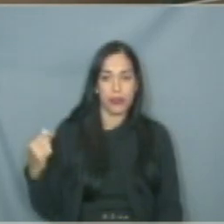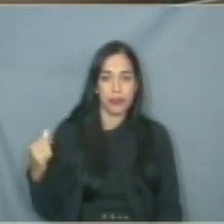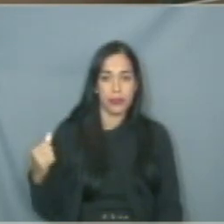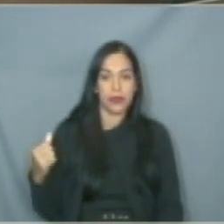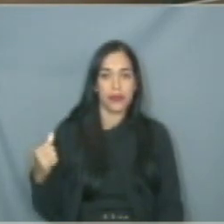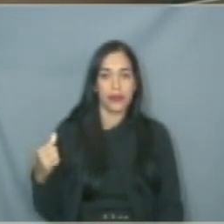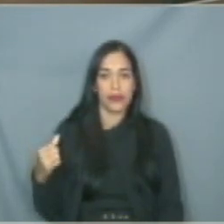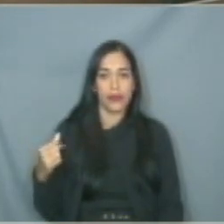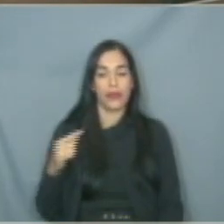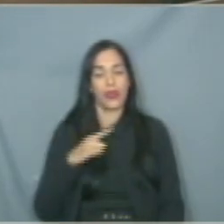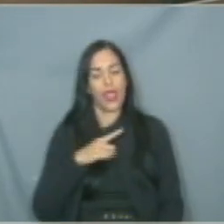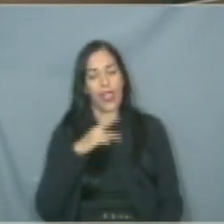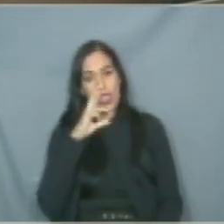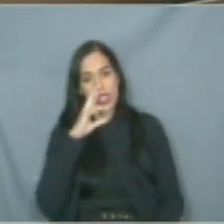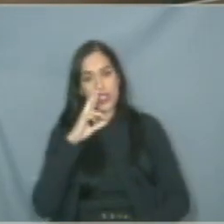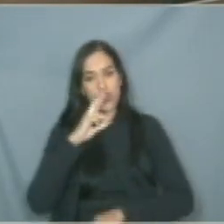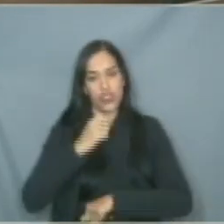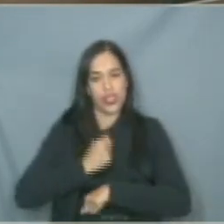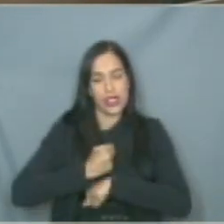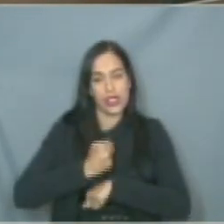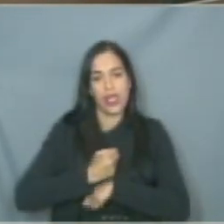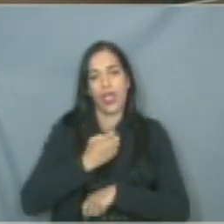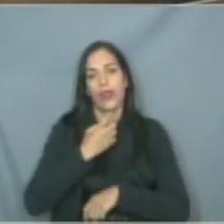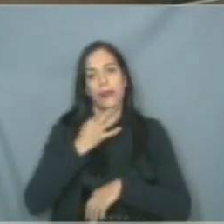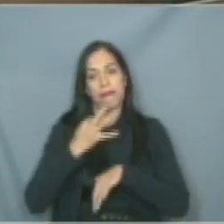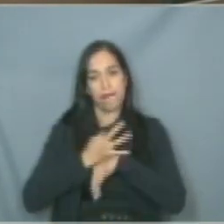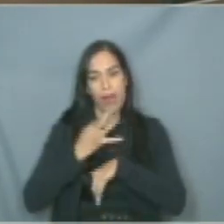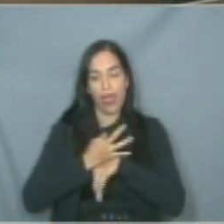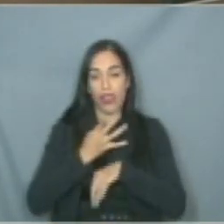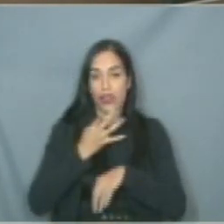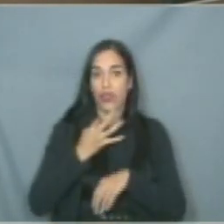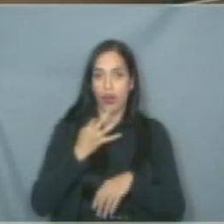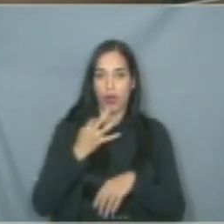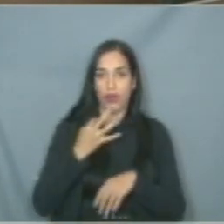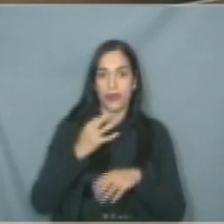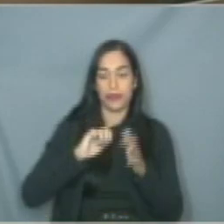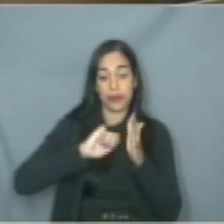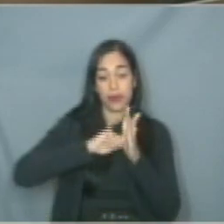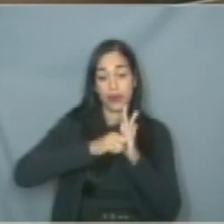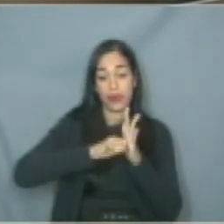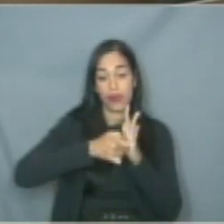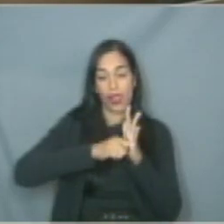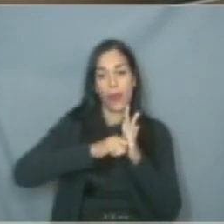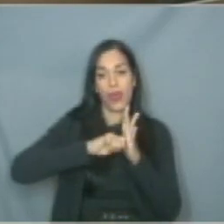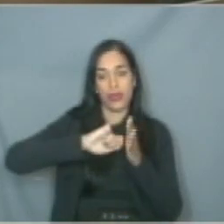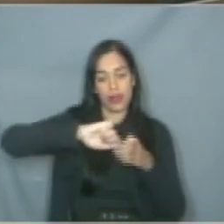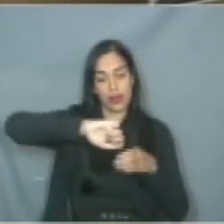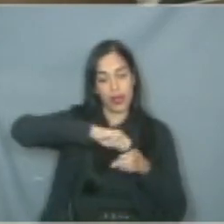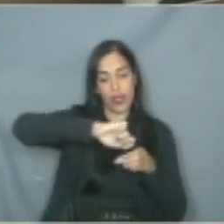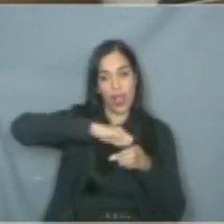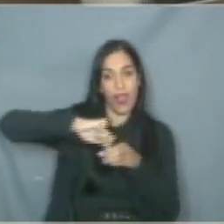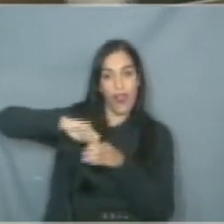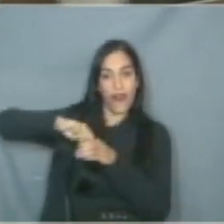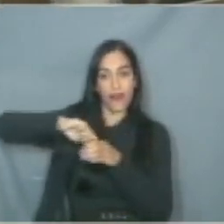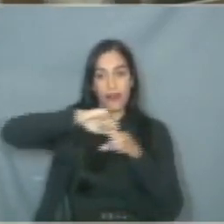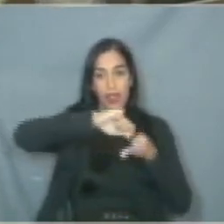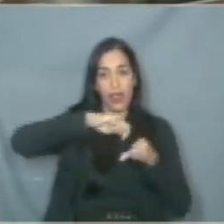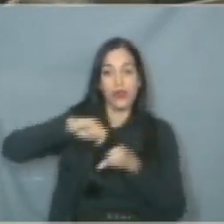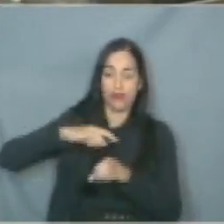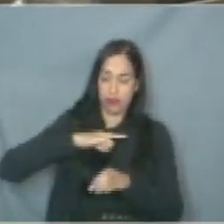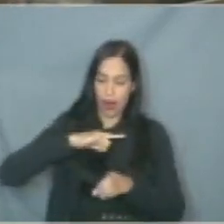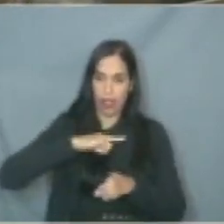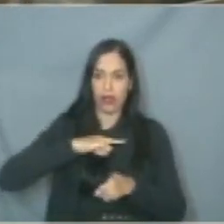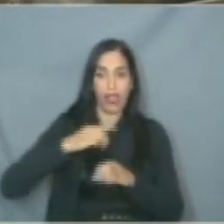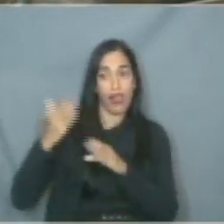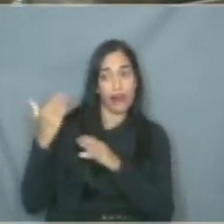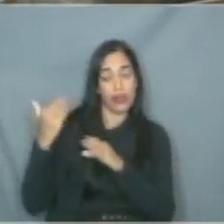ela tem resistência maior, ela tem uma trava, as bocas de bueiro que são roubadas antigamente e